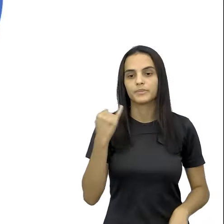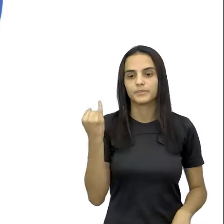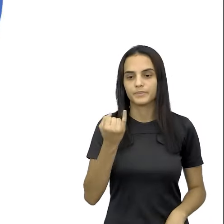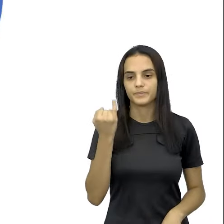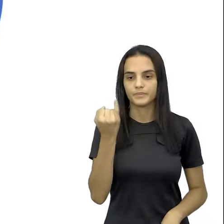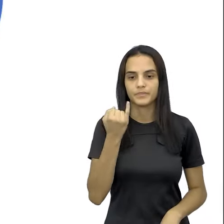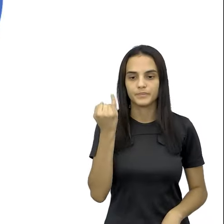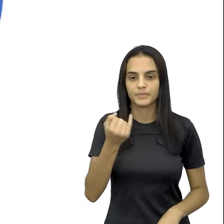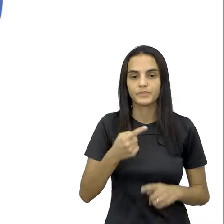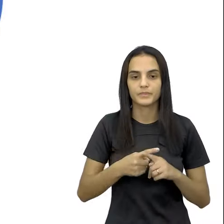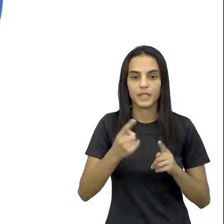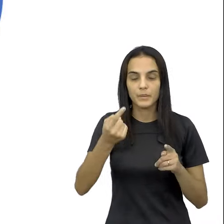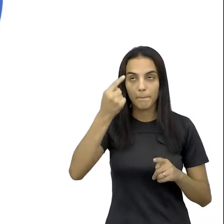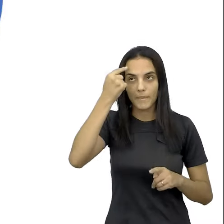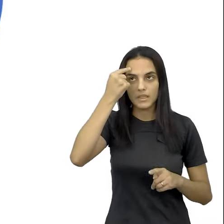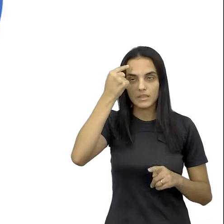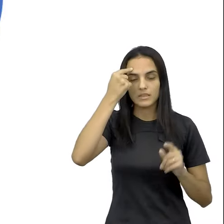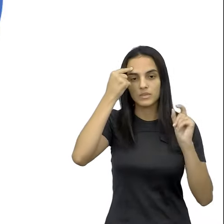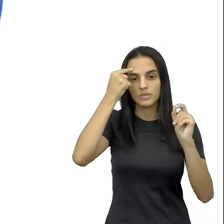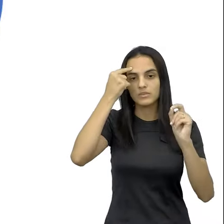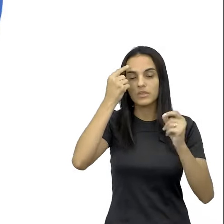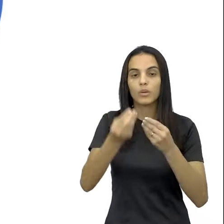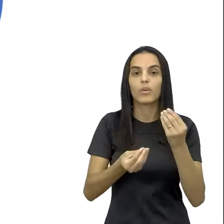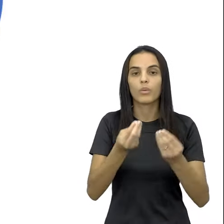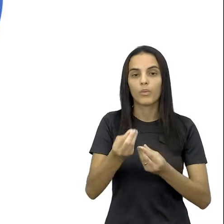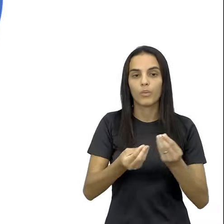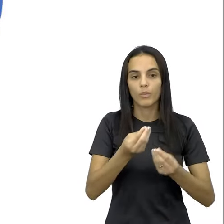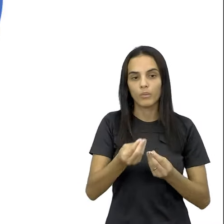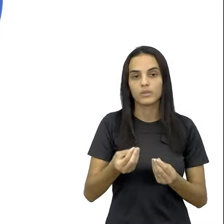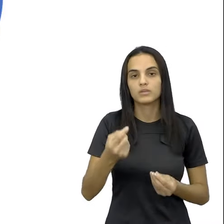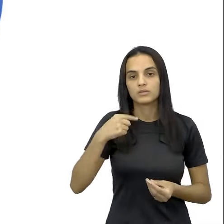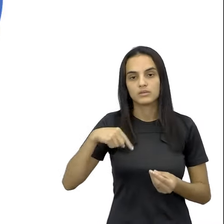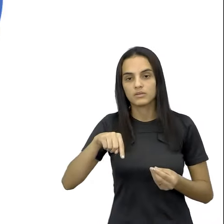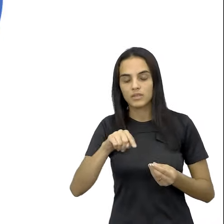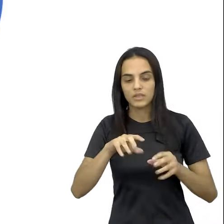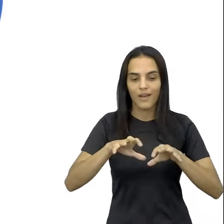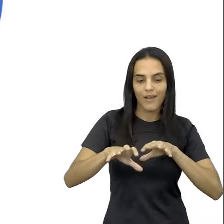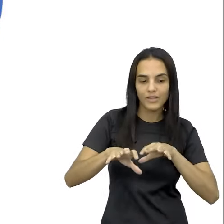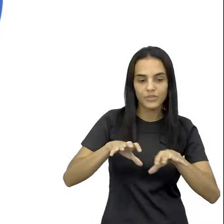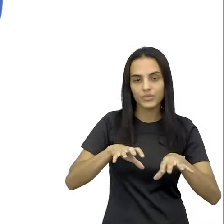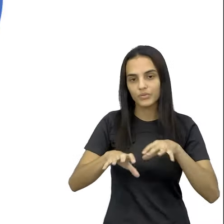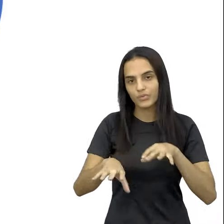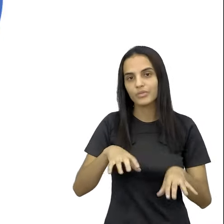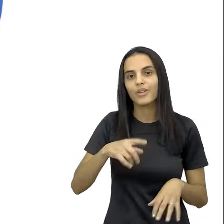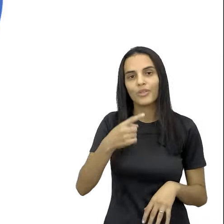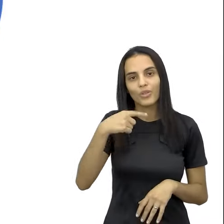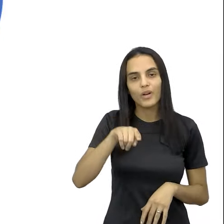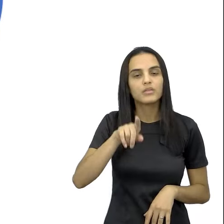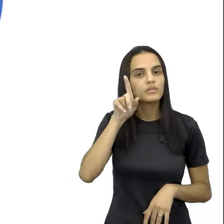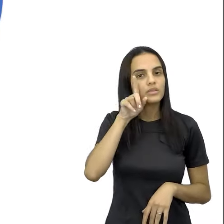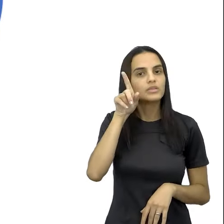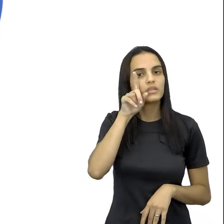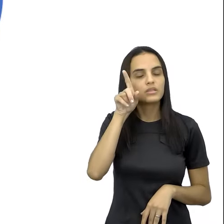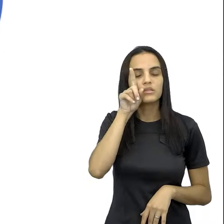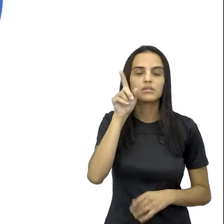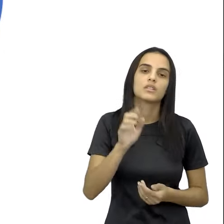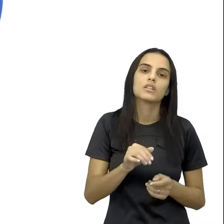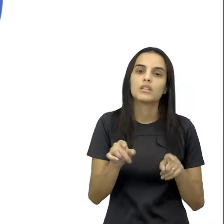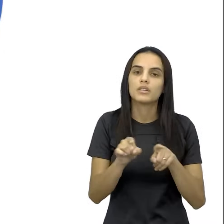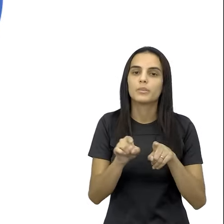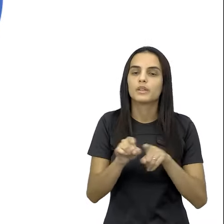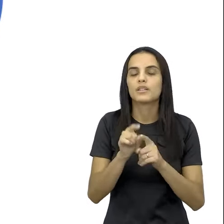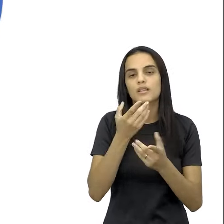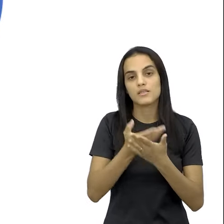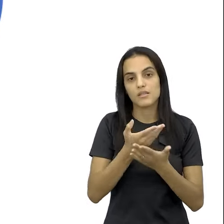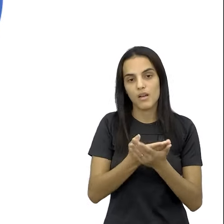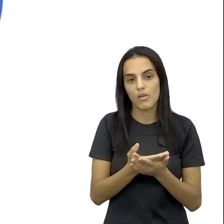importantes, mas pensando, né, e como que a gente articula isso no nosso dia a dia e nas nossas